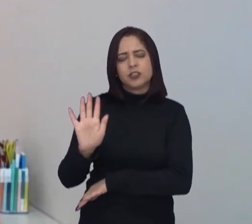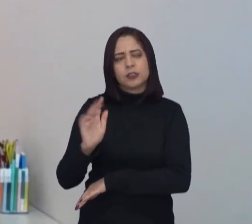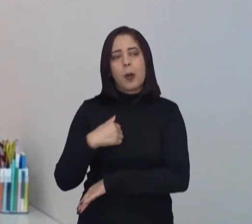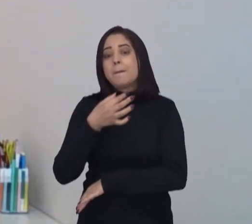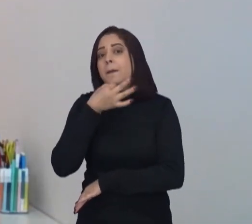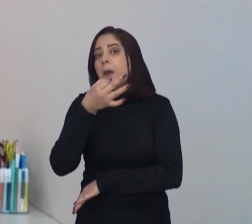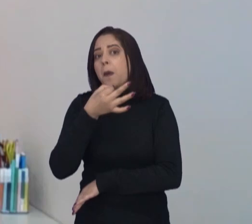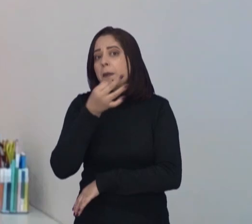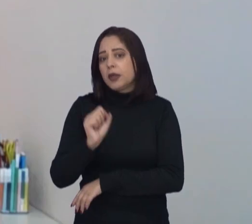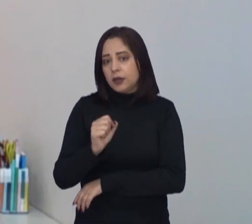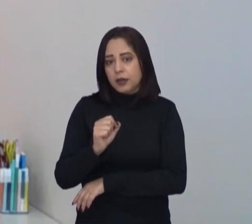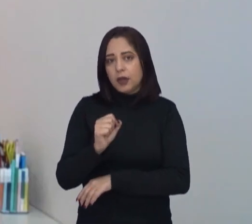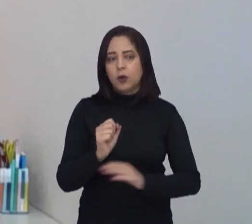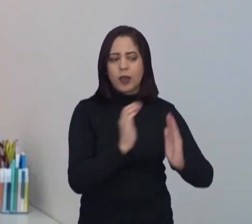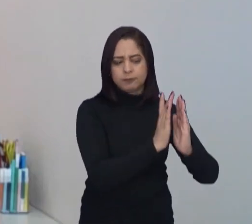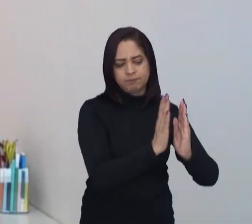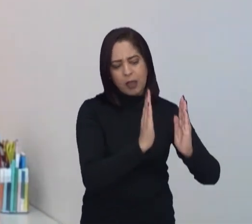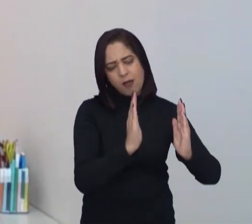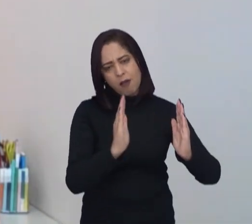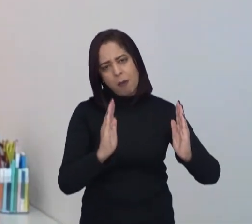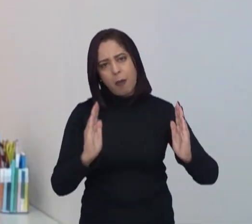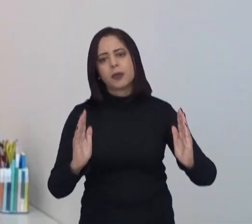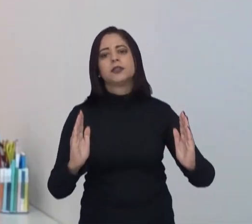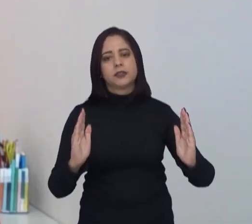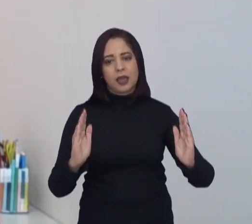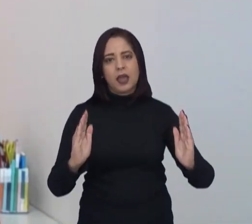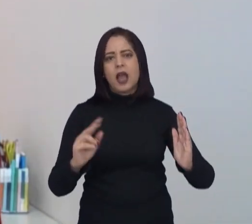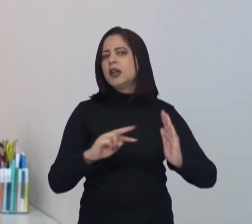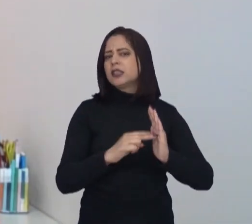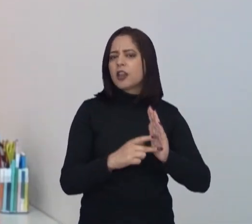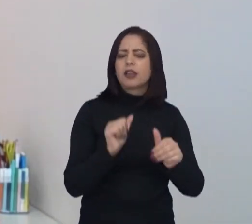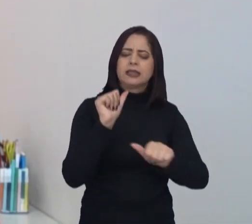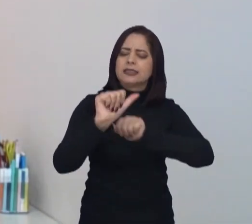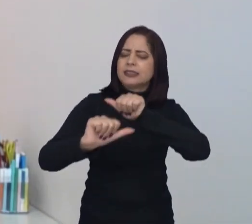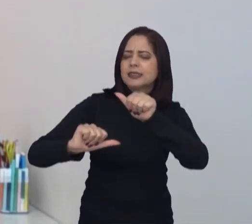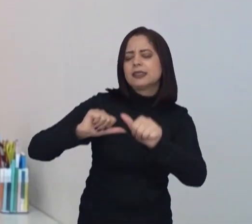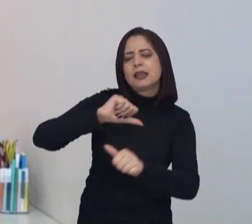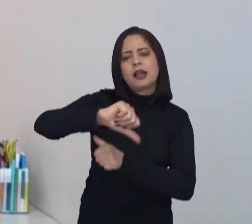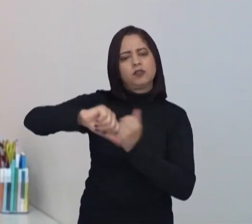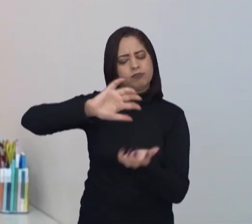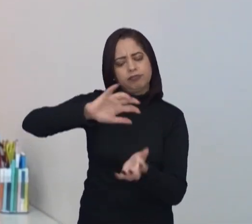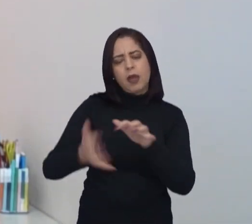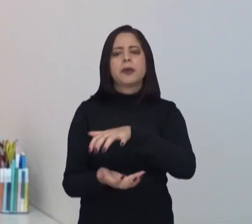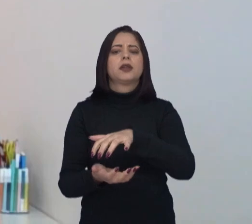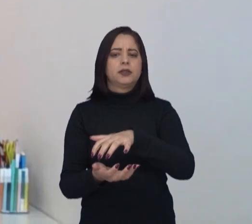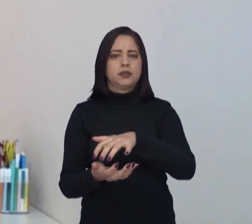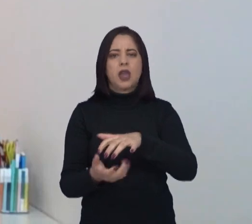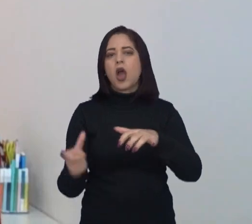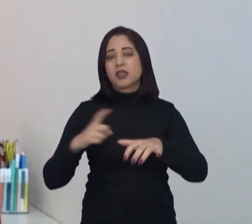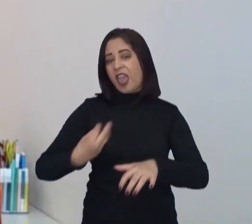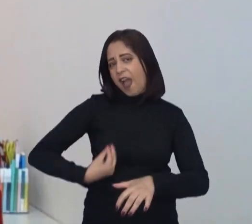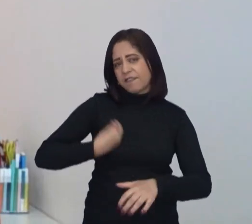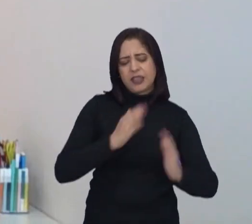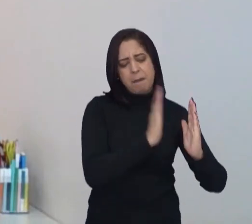que é um processo, na verdade, como o próprio Rafa falou, de transformação e que ela acaba acontecendo em diversas fases da vida